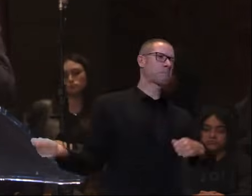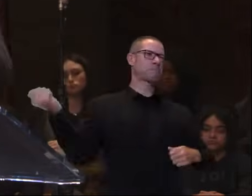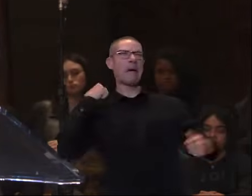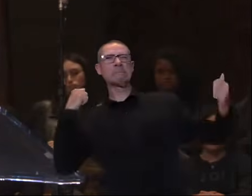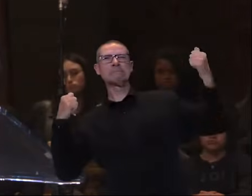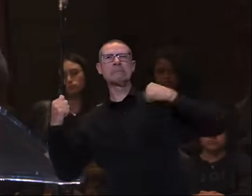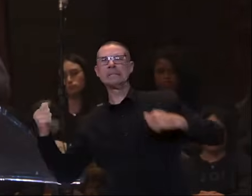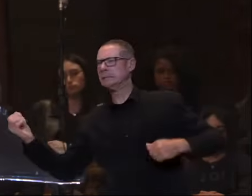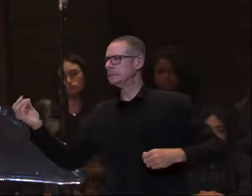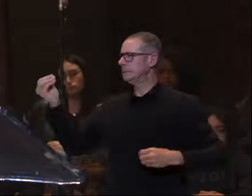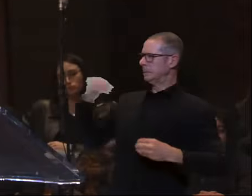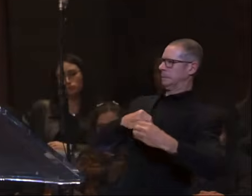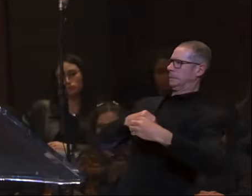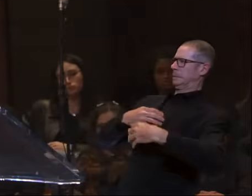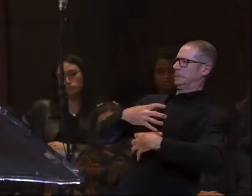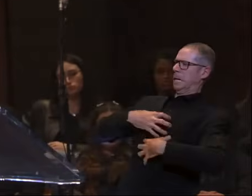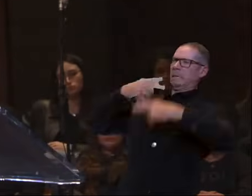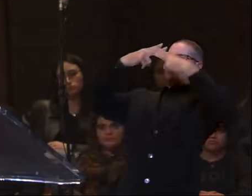rejeição que sentiam.